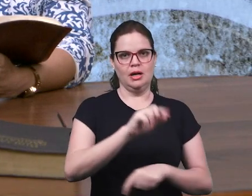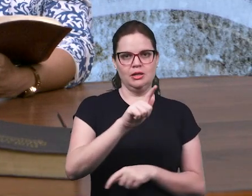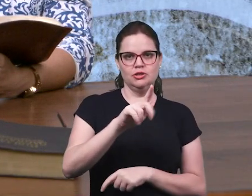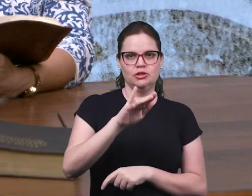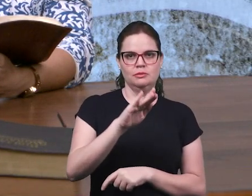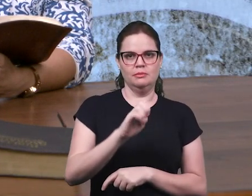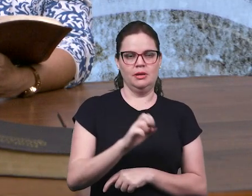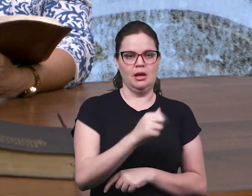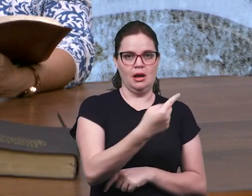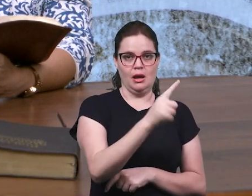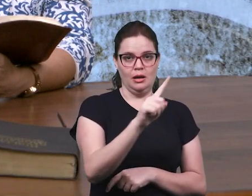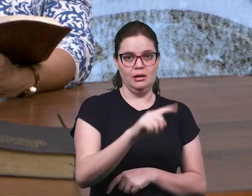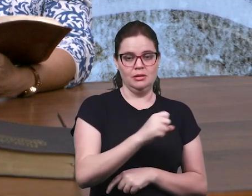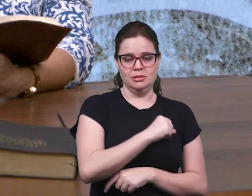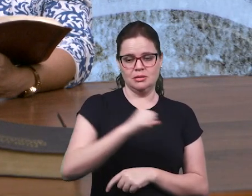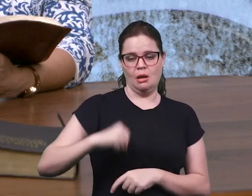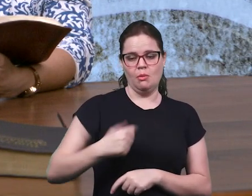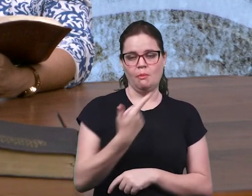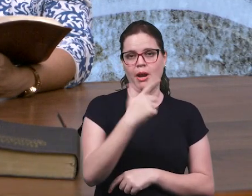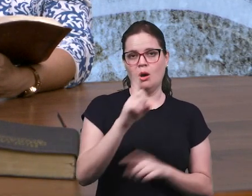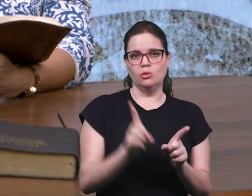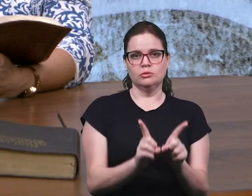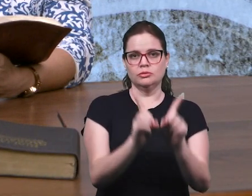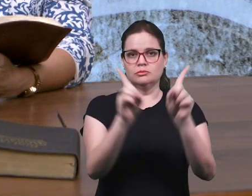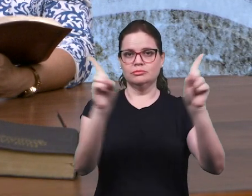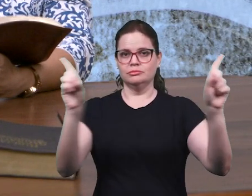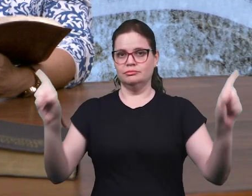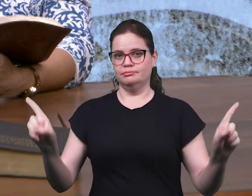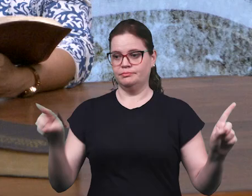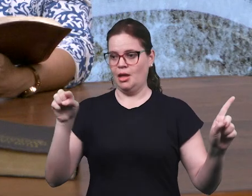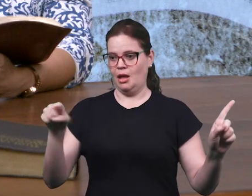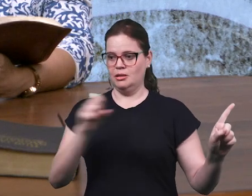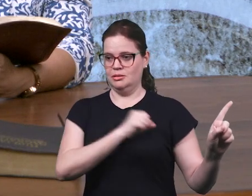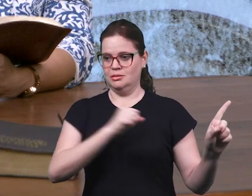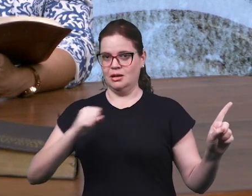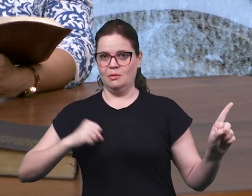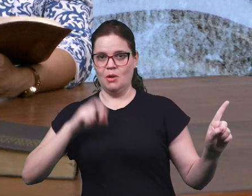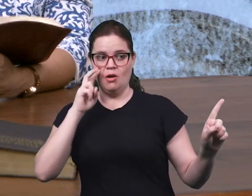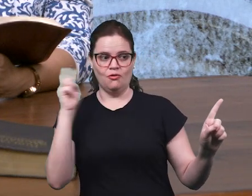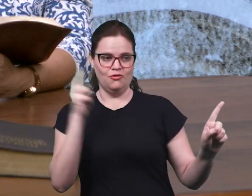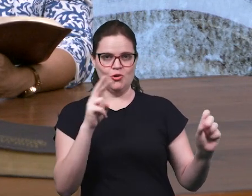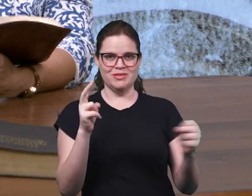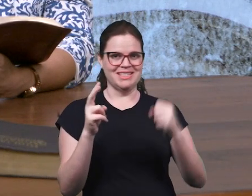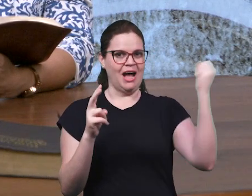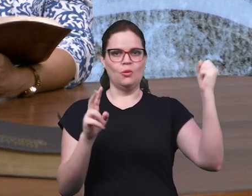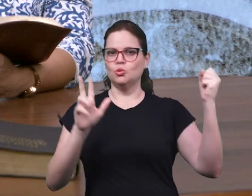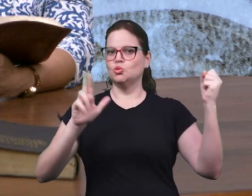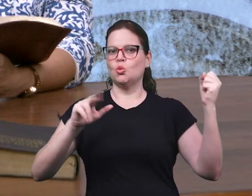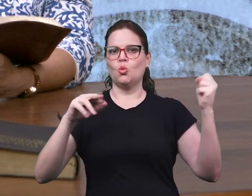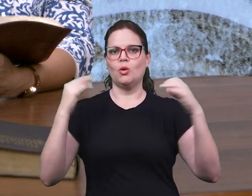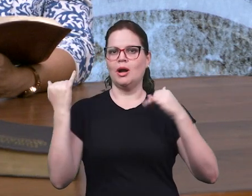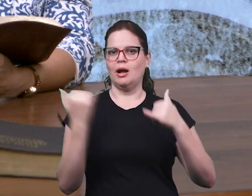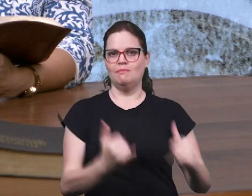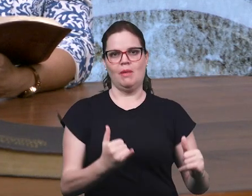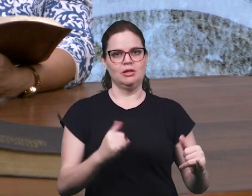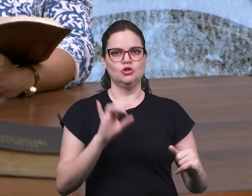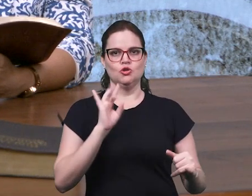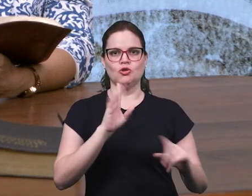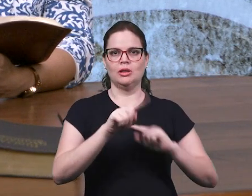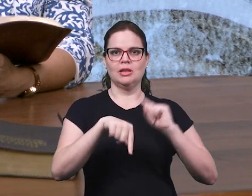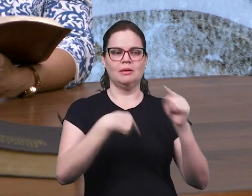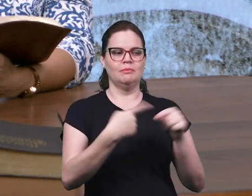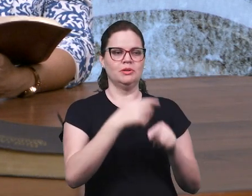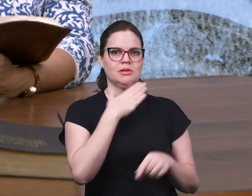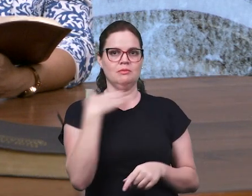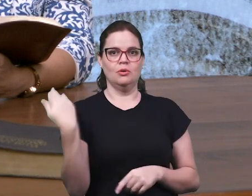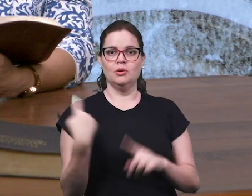Saul. E nunca mais viu Samuel a Saul até o dia da sua morte,